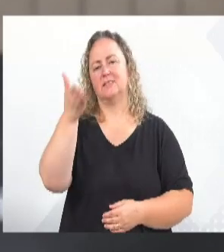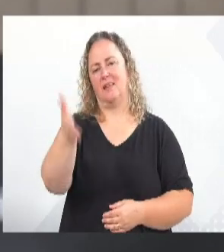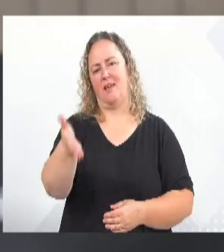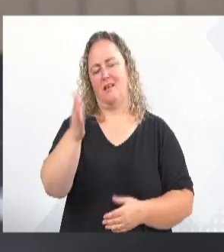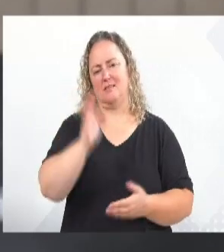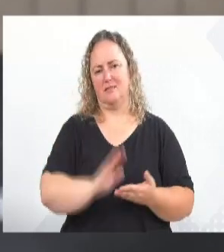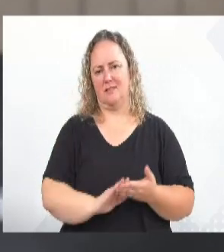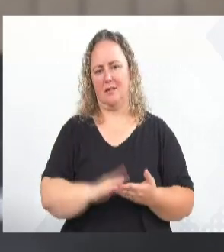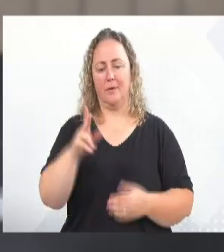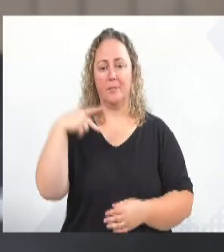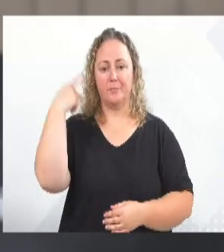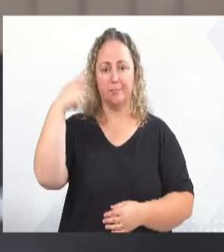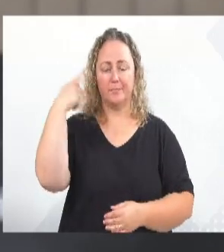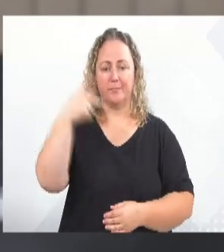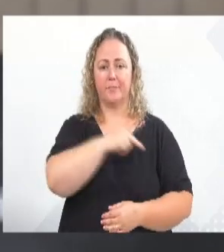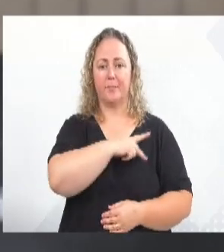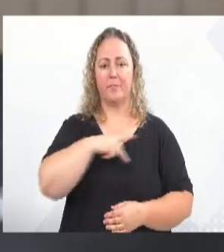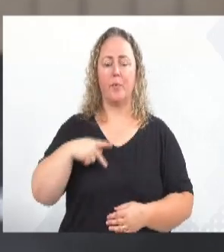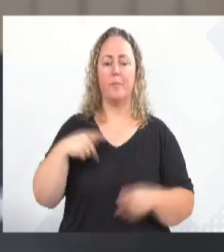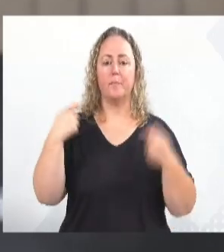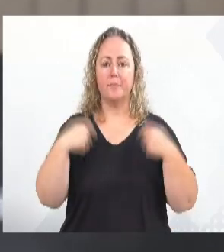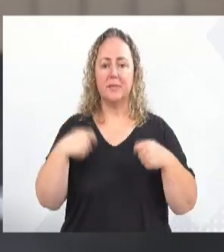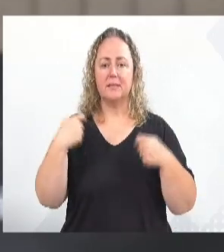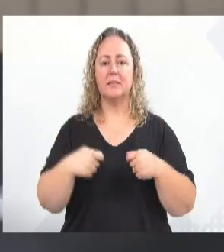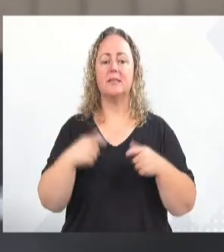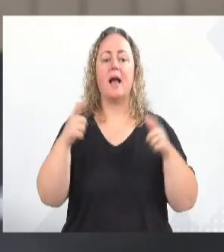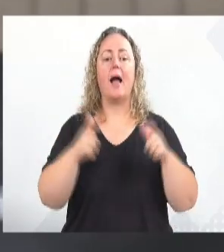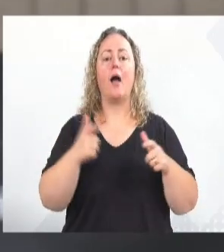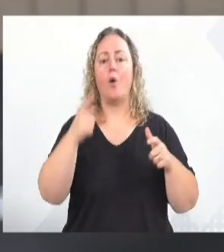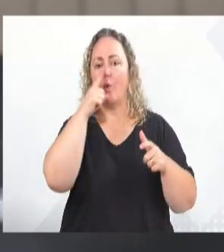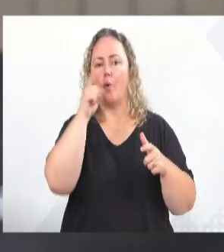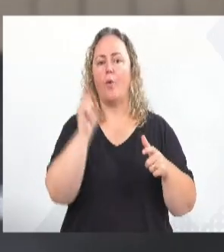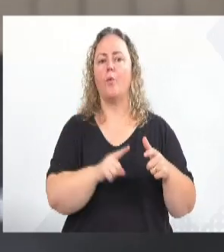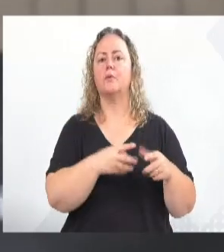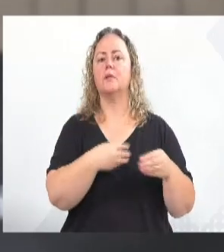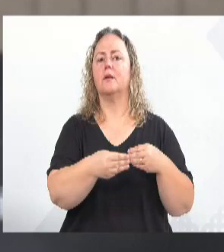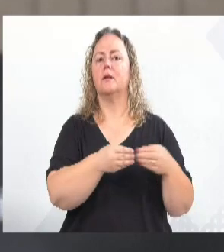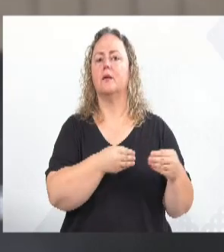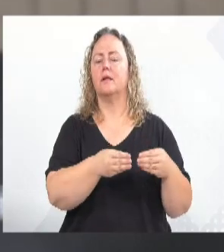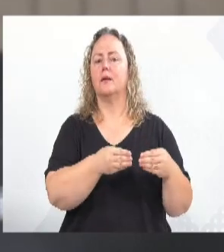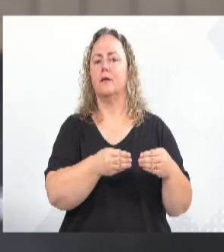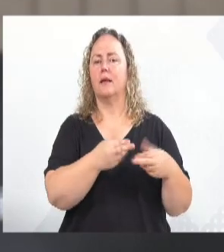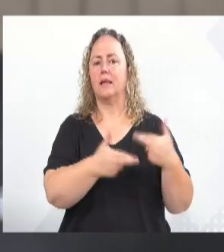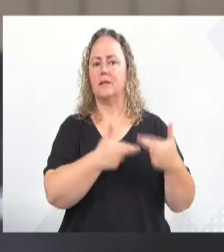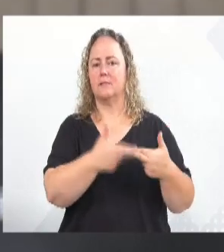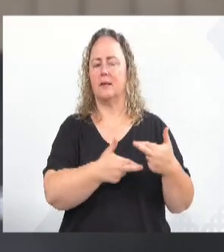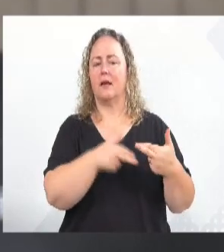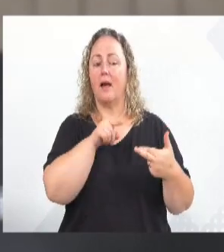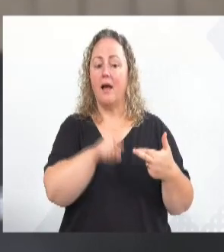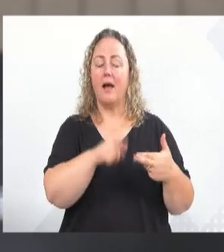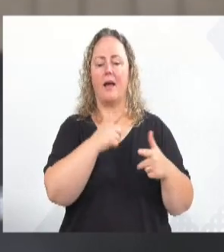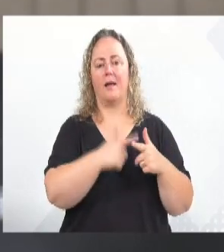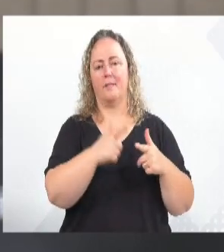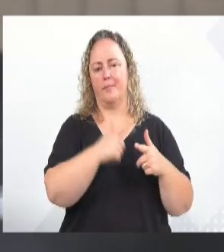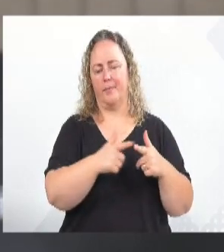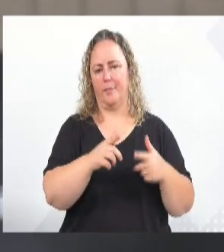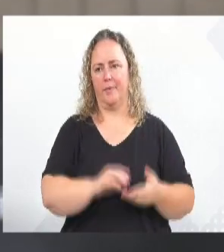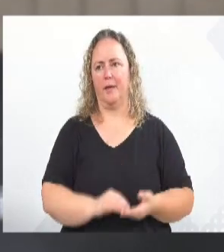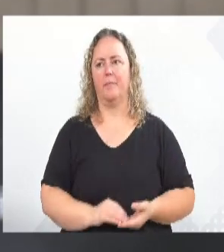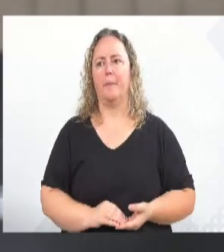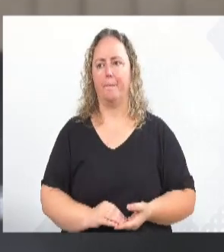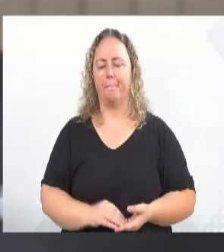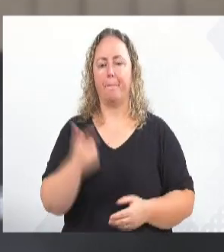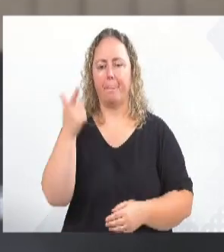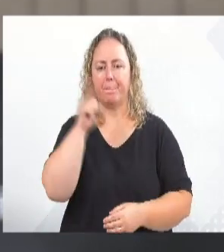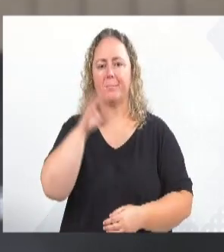sim, políticas públicas de conscientização para o descarte desse material. Esse é o problema que nós temos, é